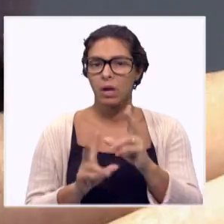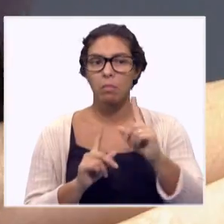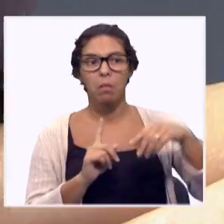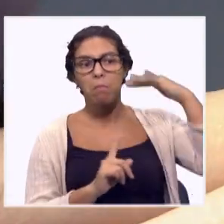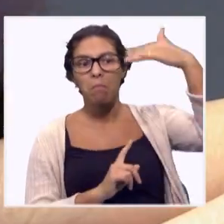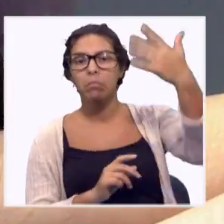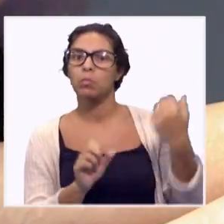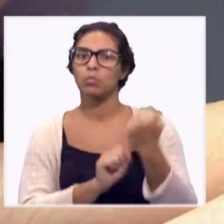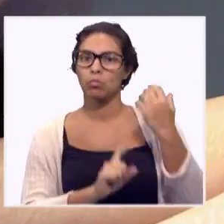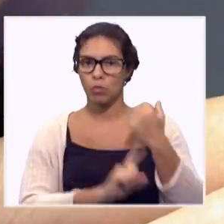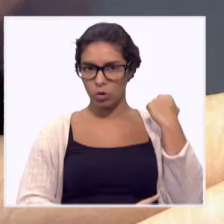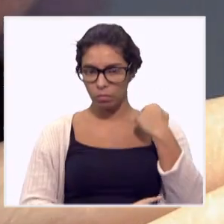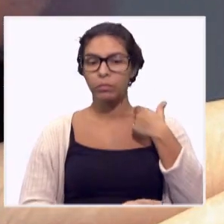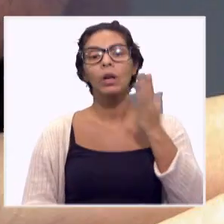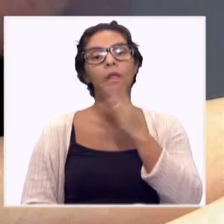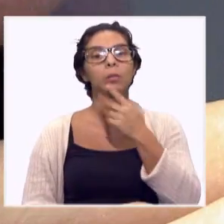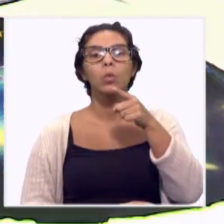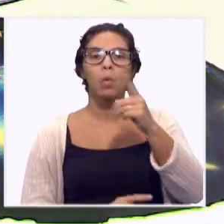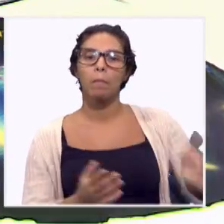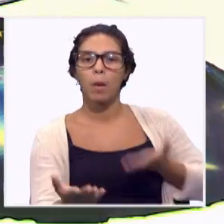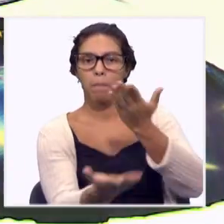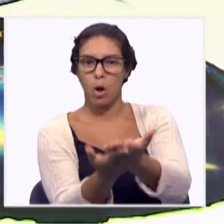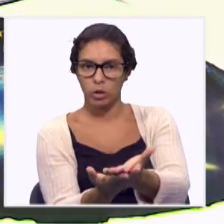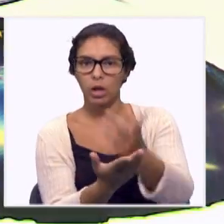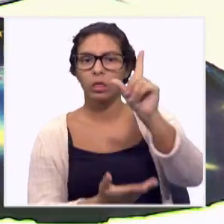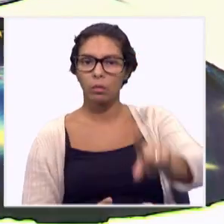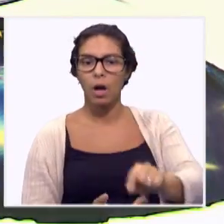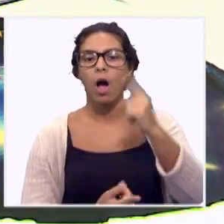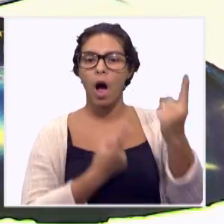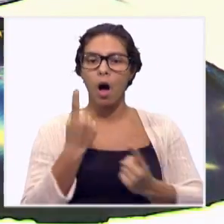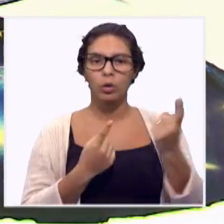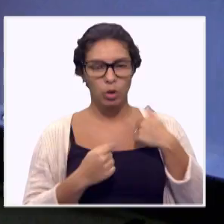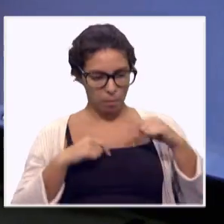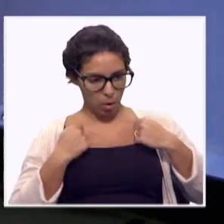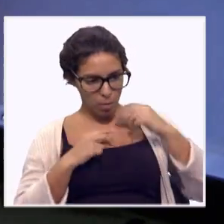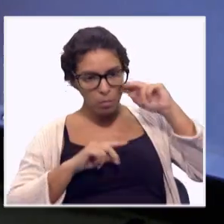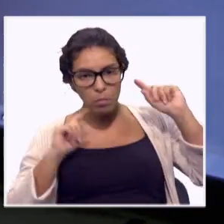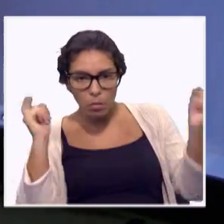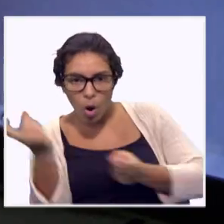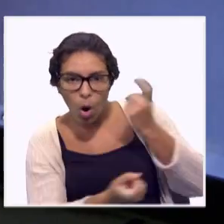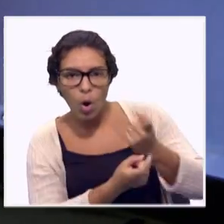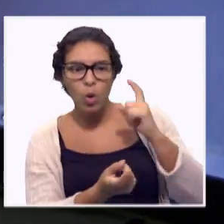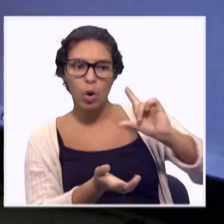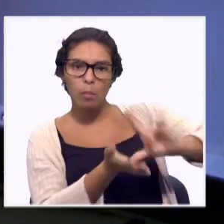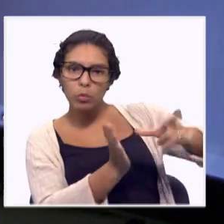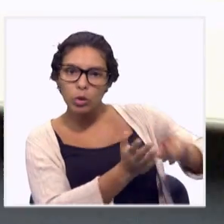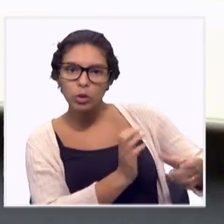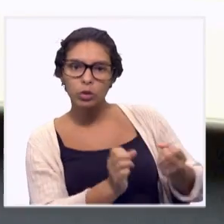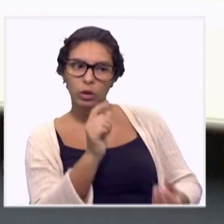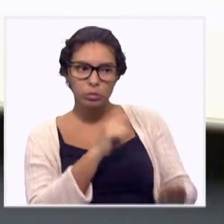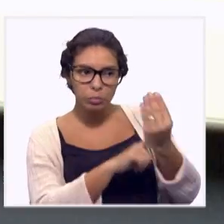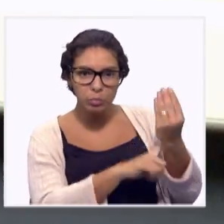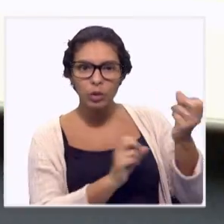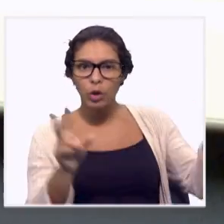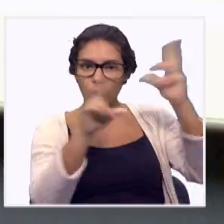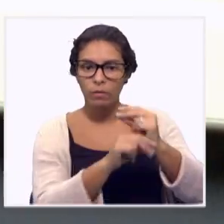fazer. O trabalho dos freelancers varia consoante o que lhes é proposto ou, muitas vezes, são eles que vão à procura de novos projetos.